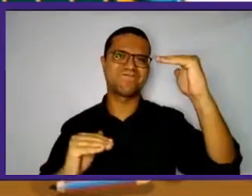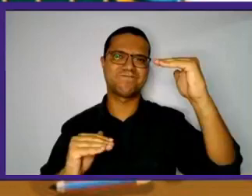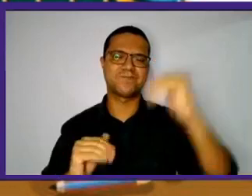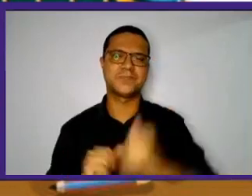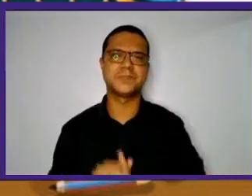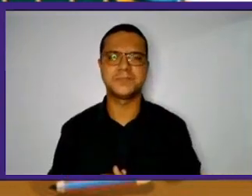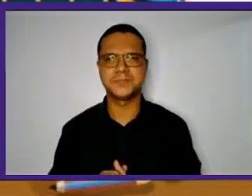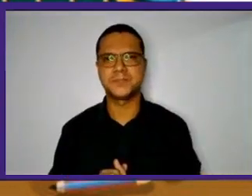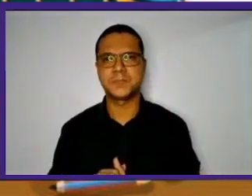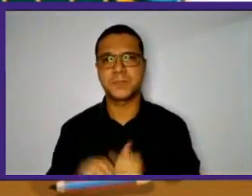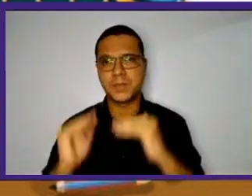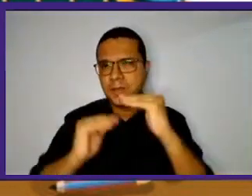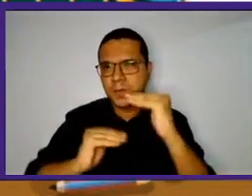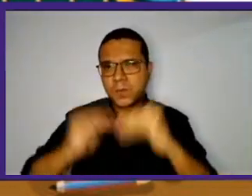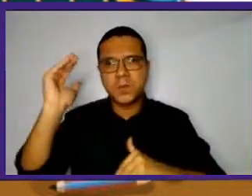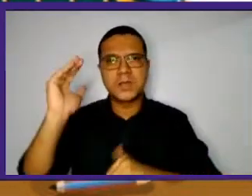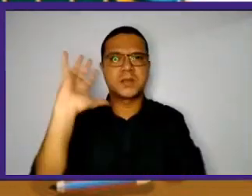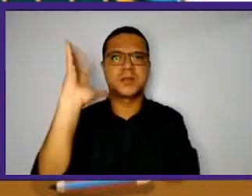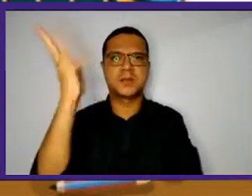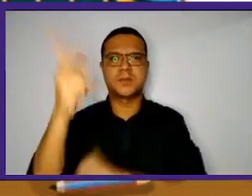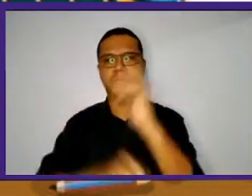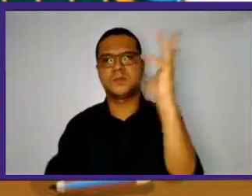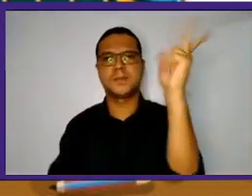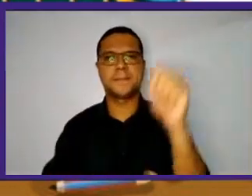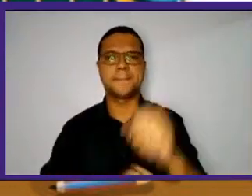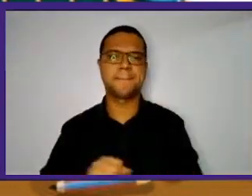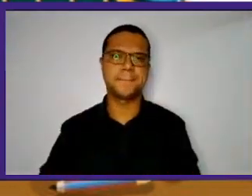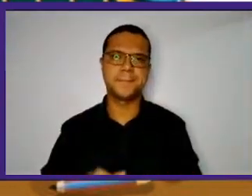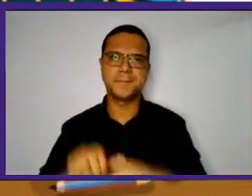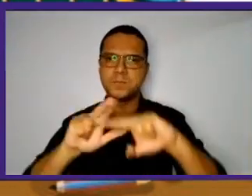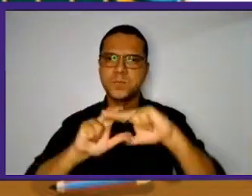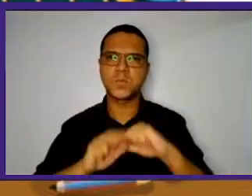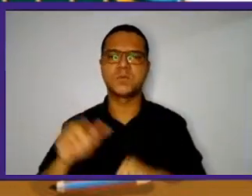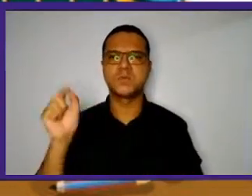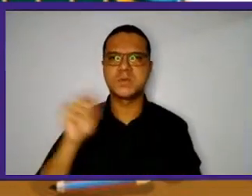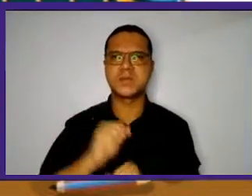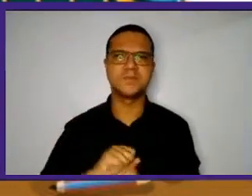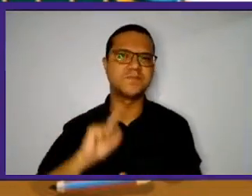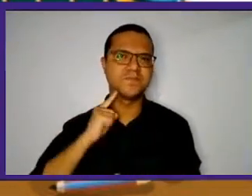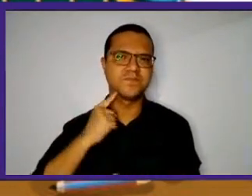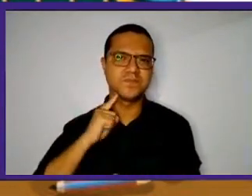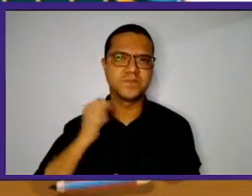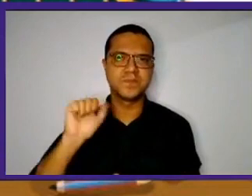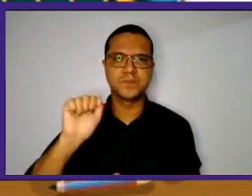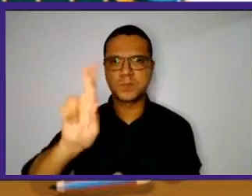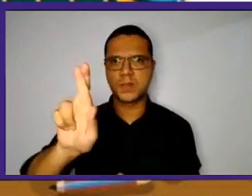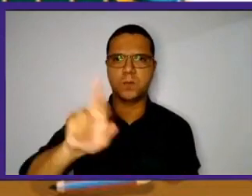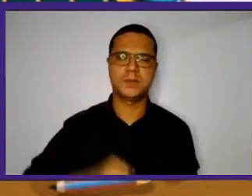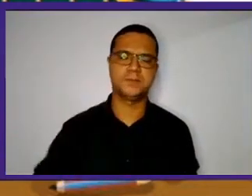Os chamados desequilíbrios ambientais devido à poluição do ar.